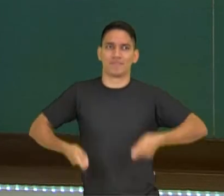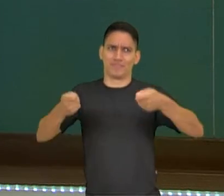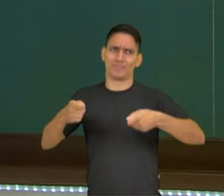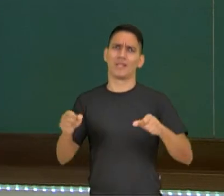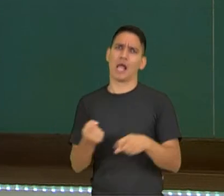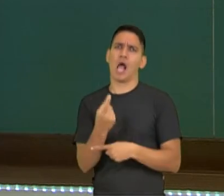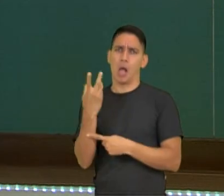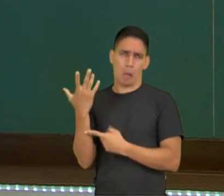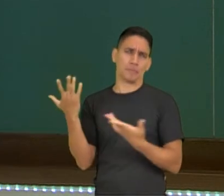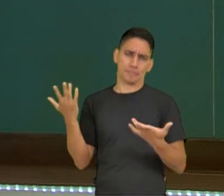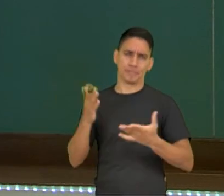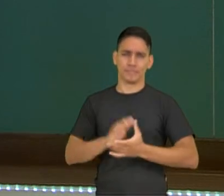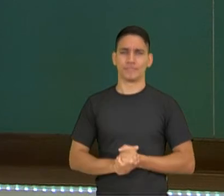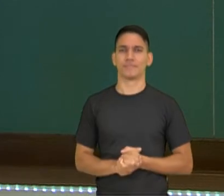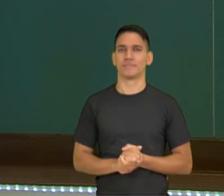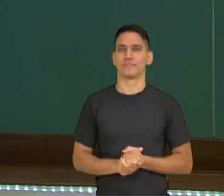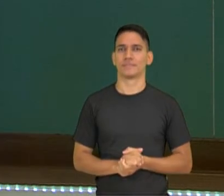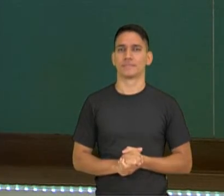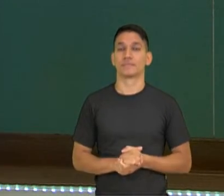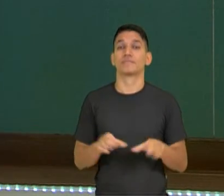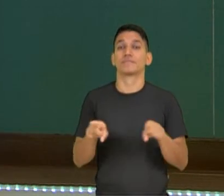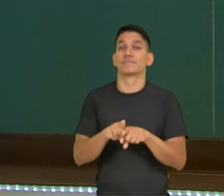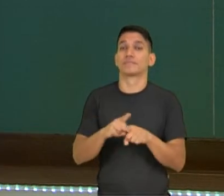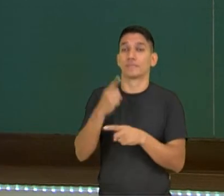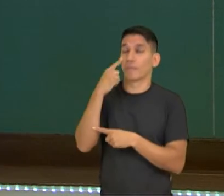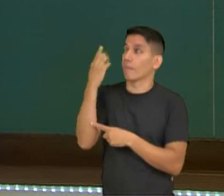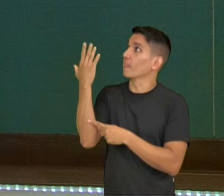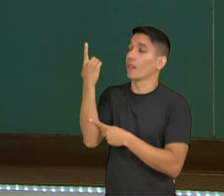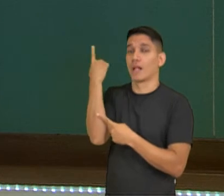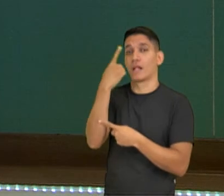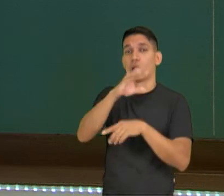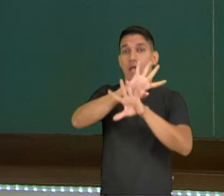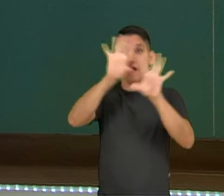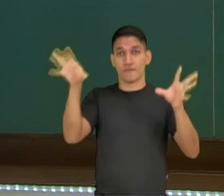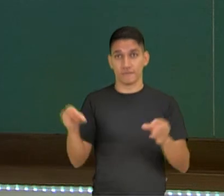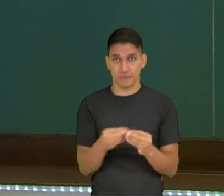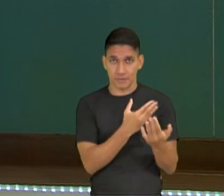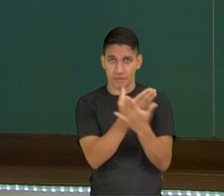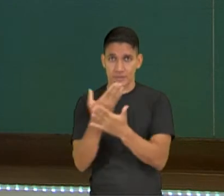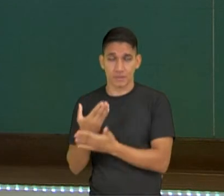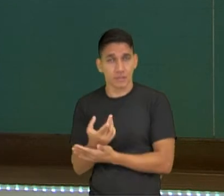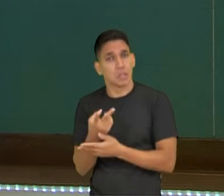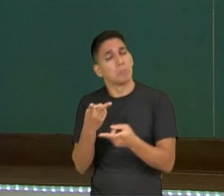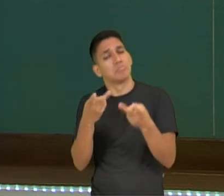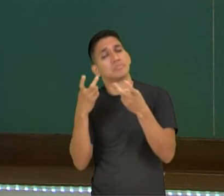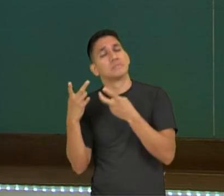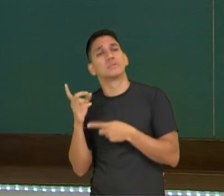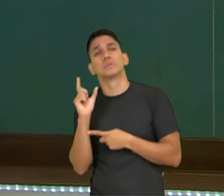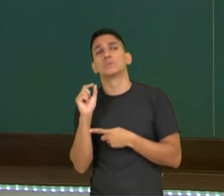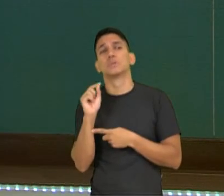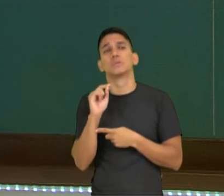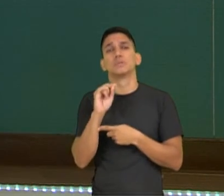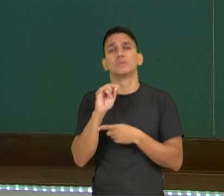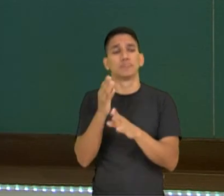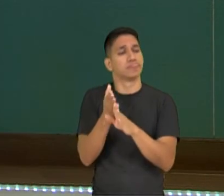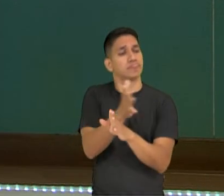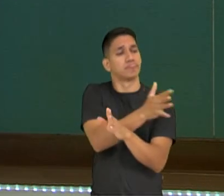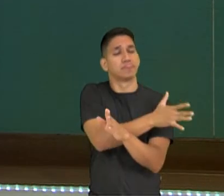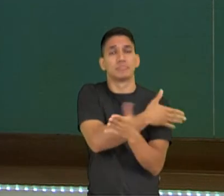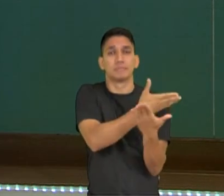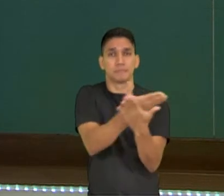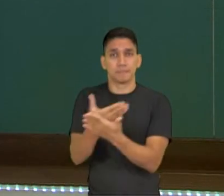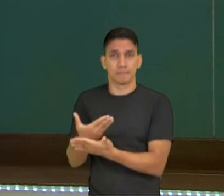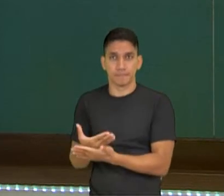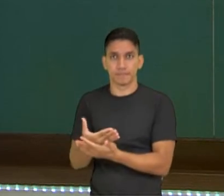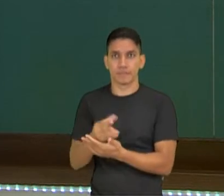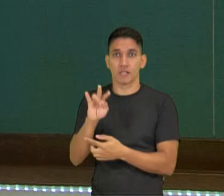vocês. E agora, chega ao fim da nossa aula, a gente vai ver o que a gente viu na aula de hoje. A gente